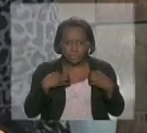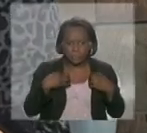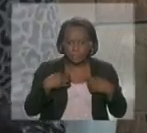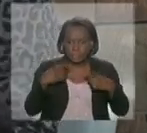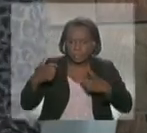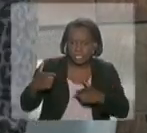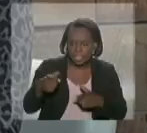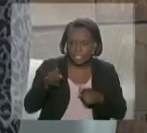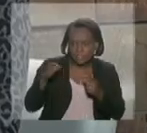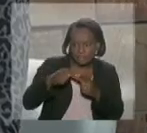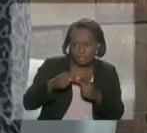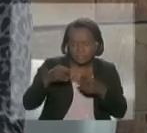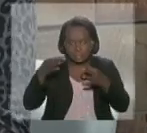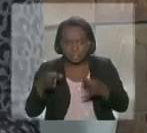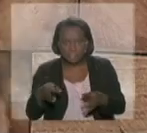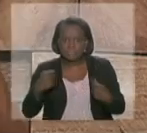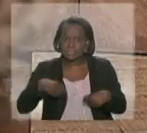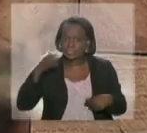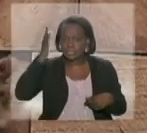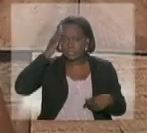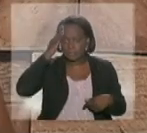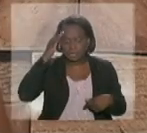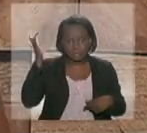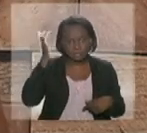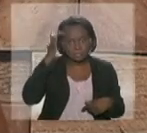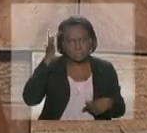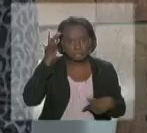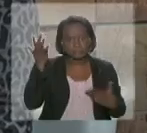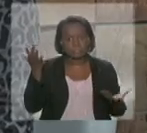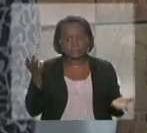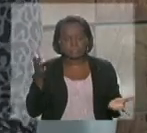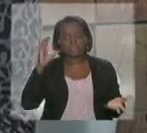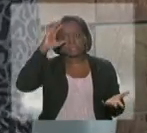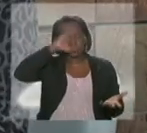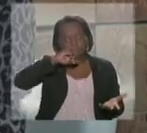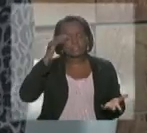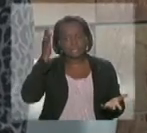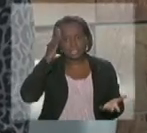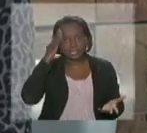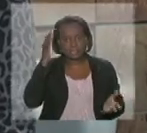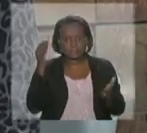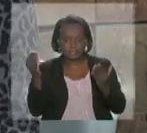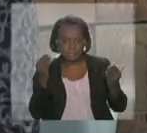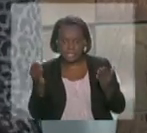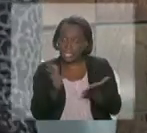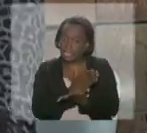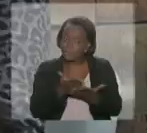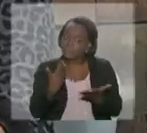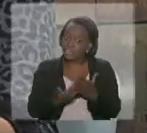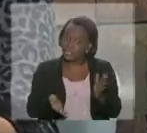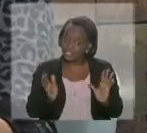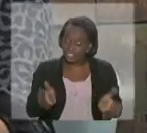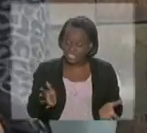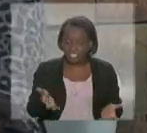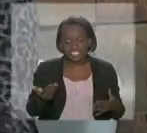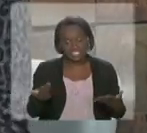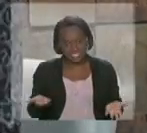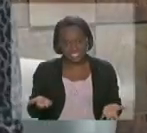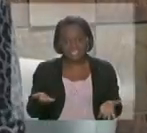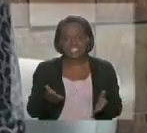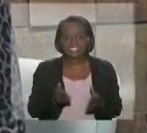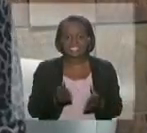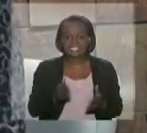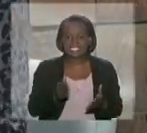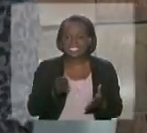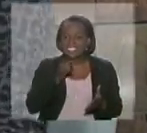vestir na hora de onde vai né tem aquela coisa que a gente chama de bom senso de noção que tem muita gente que já perdeu